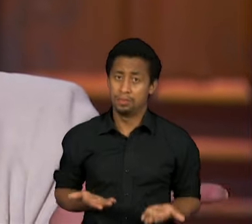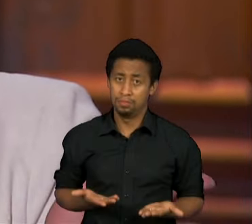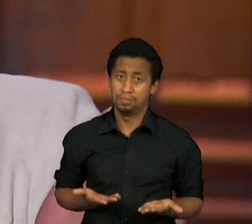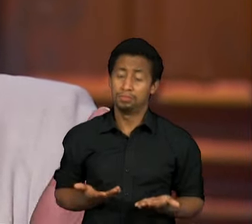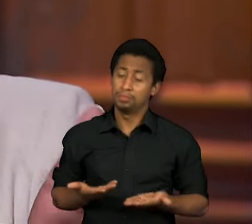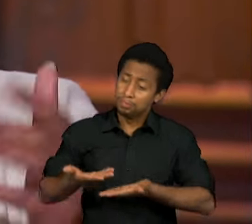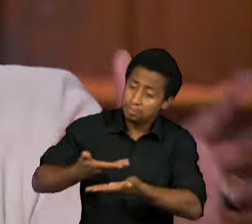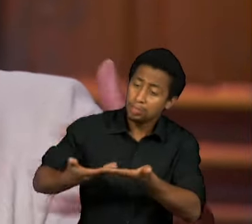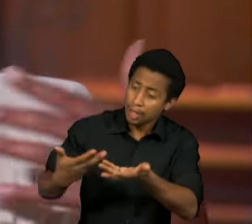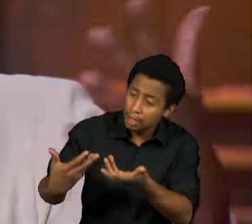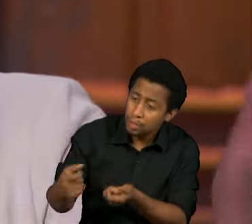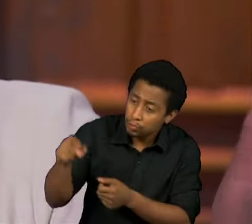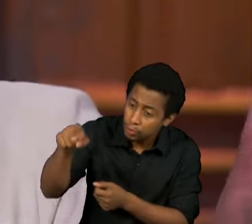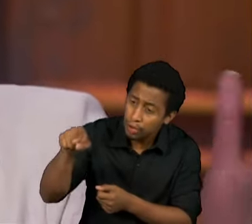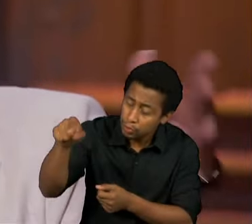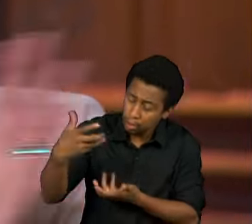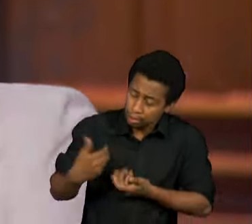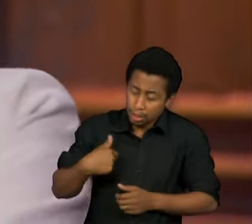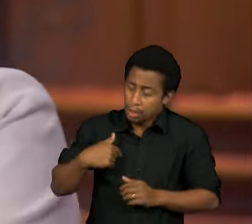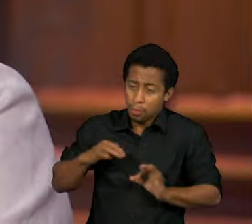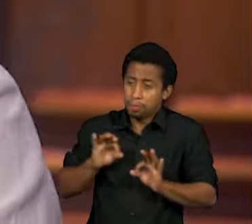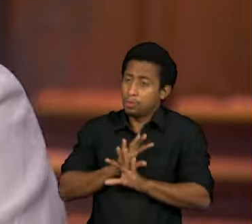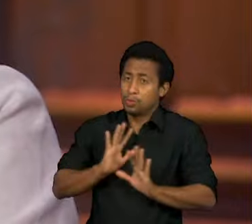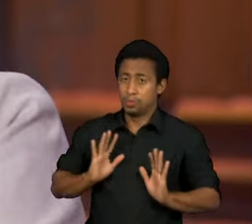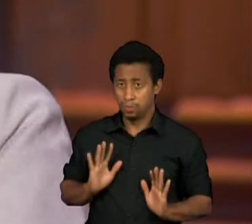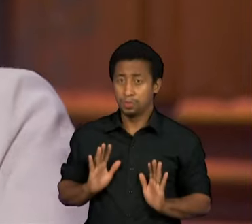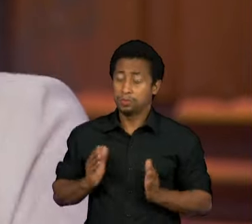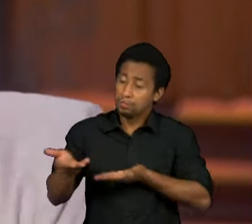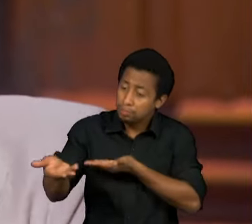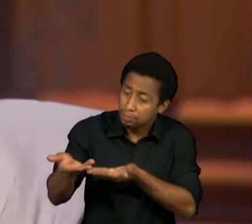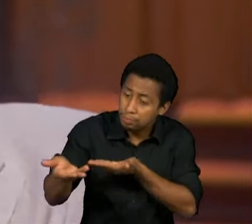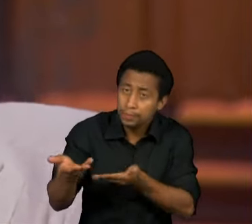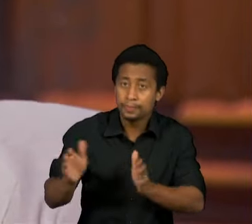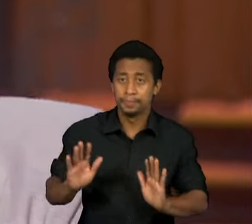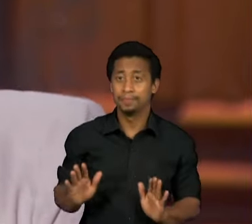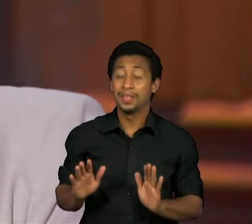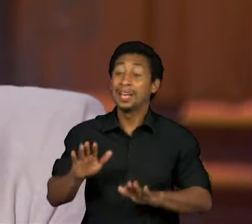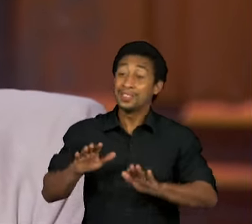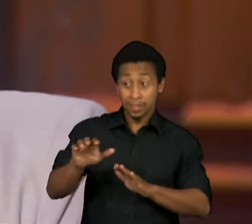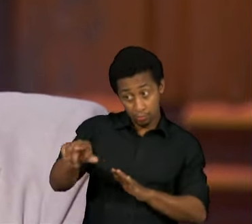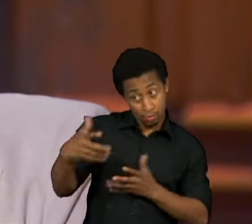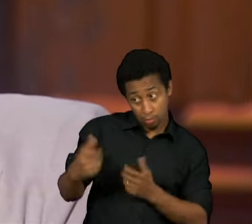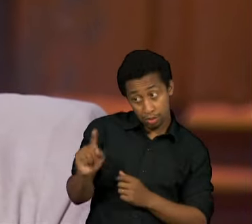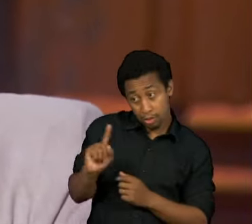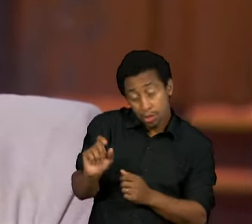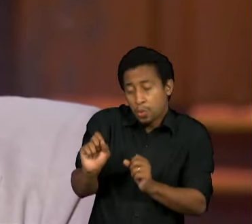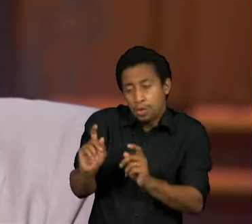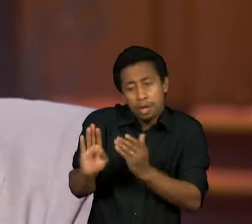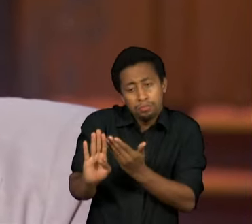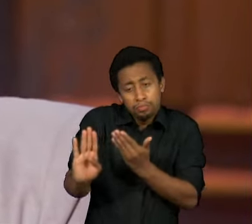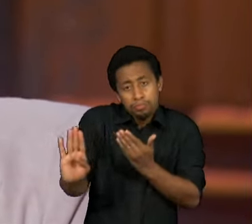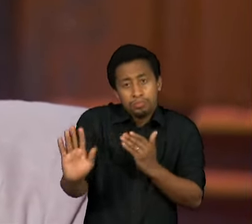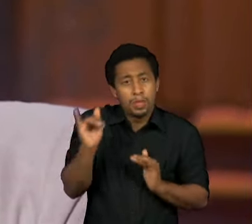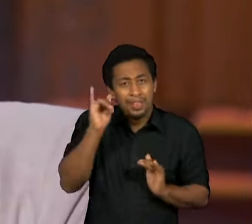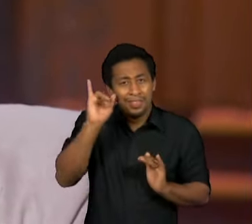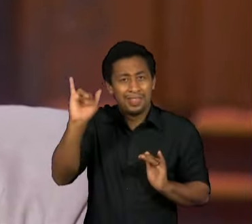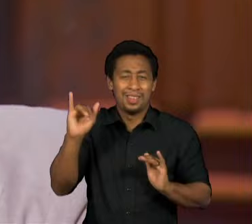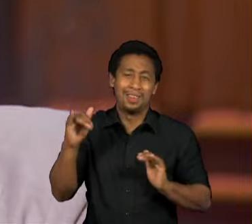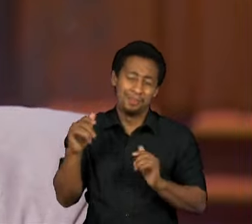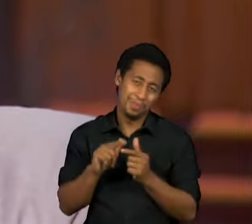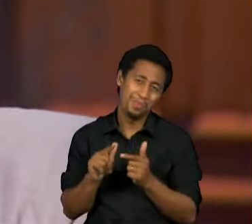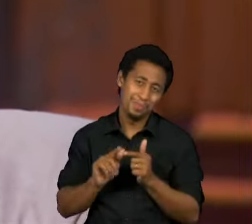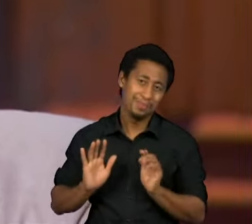aceitar hoje também eu aceitando aceito como ela é que eu não quero tô perto dela por que não me faz bem né Então acho que esse entendimento a vida vai ficando